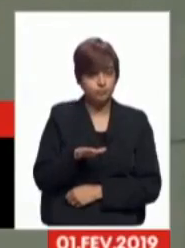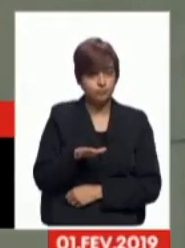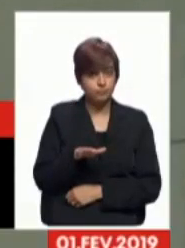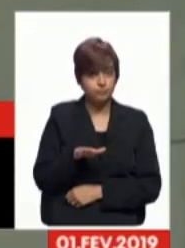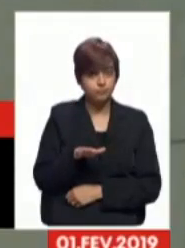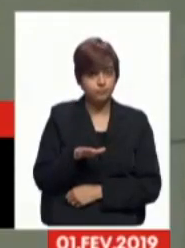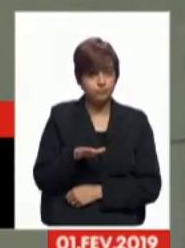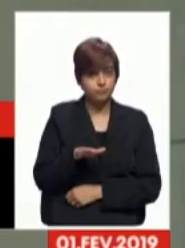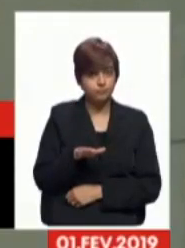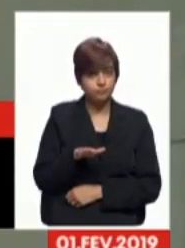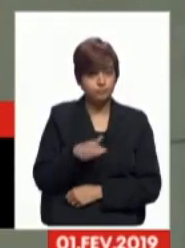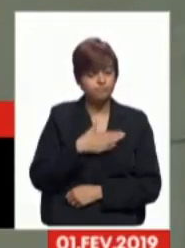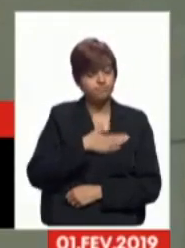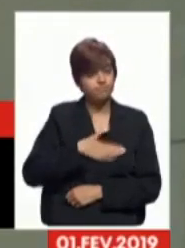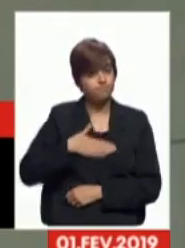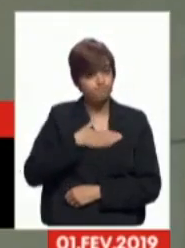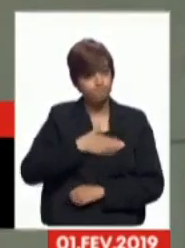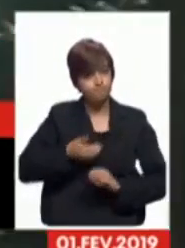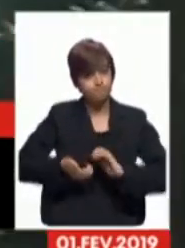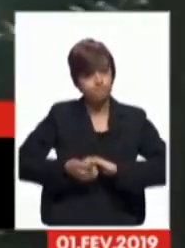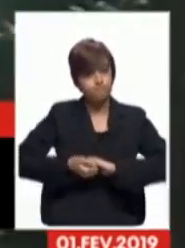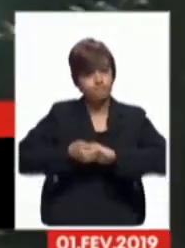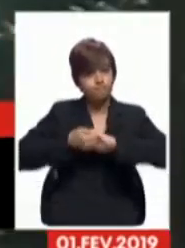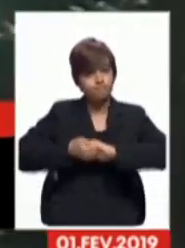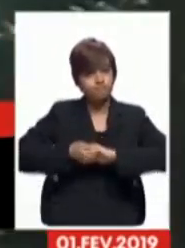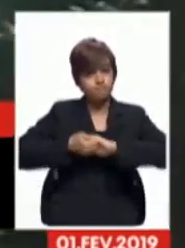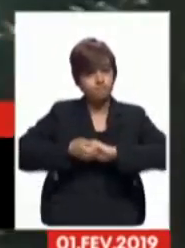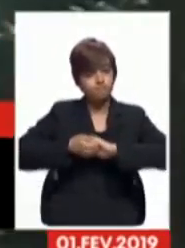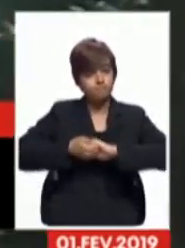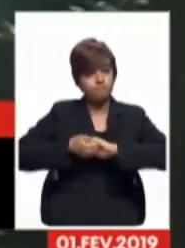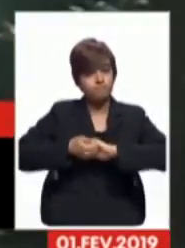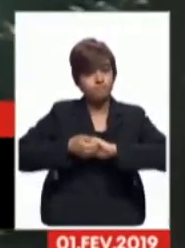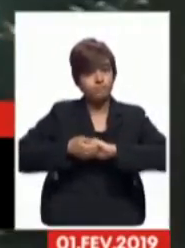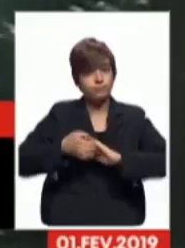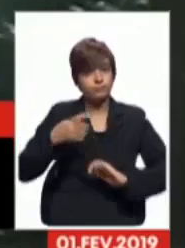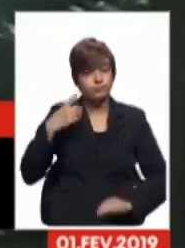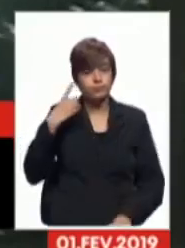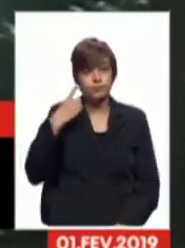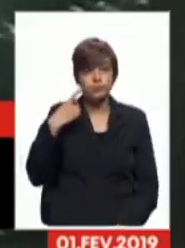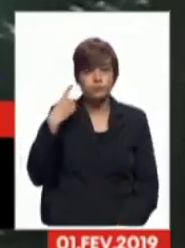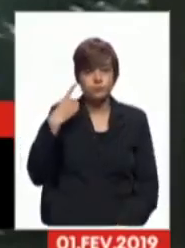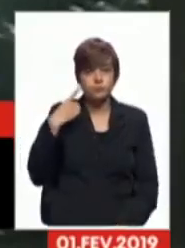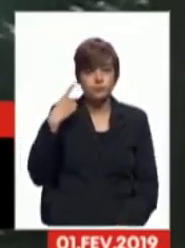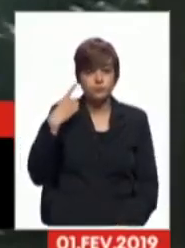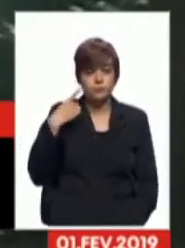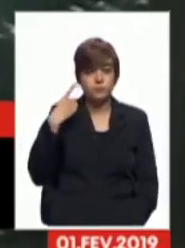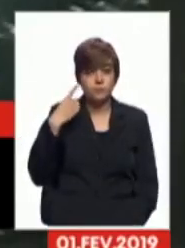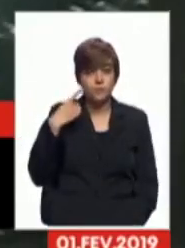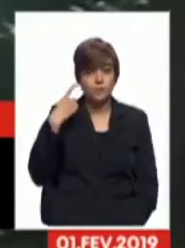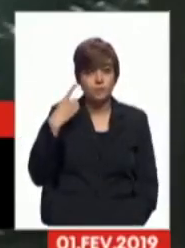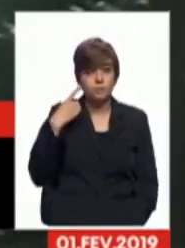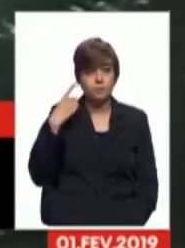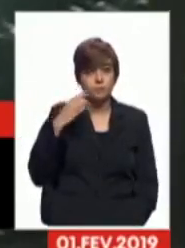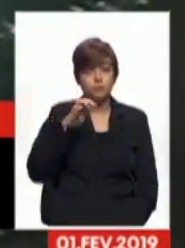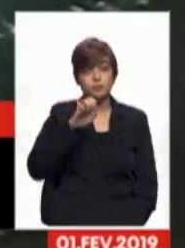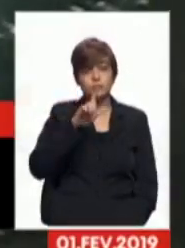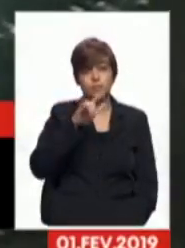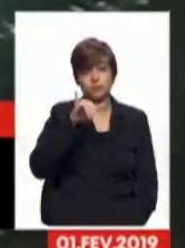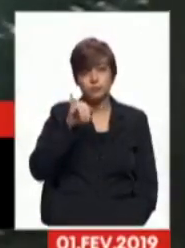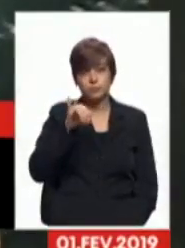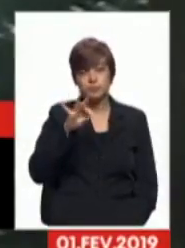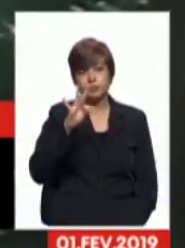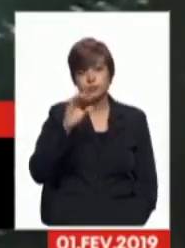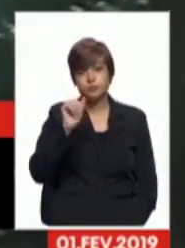Gostaria de cumprimentar o deputado estadual Eli Tarquínio, presidente